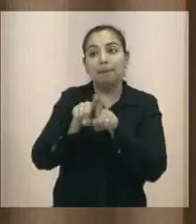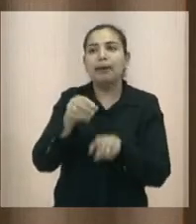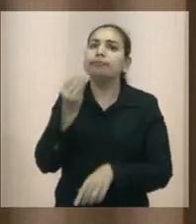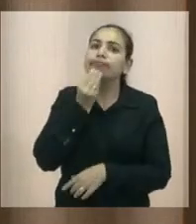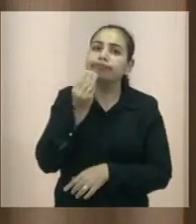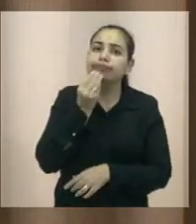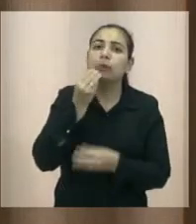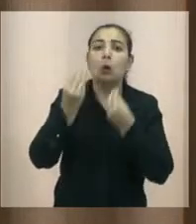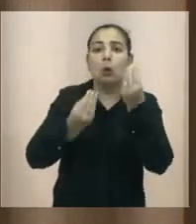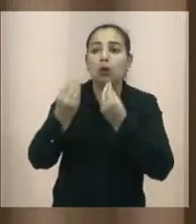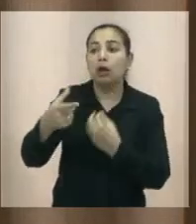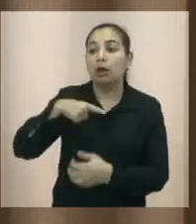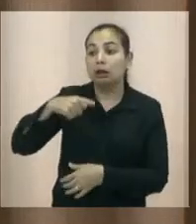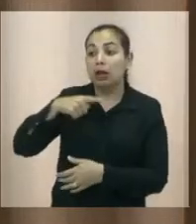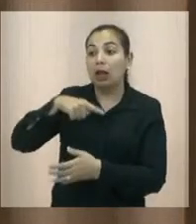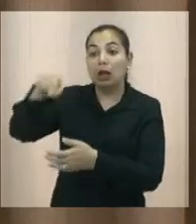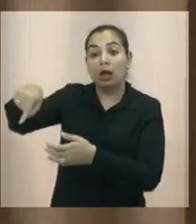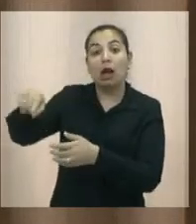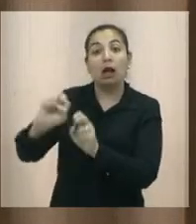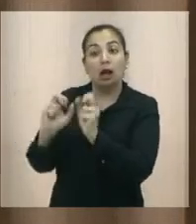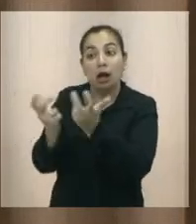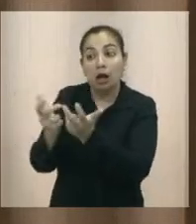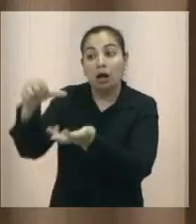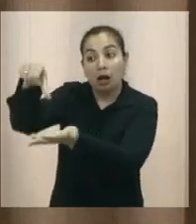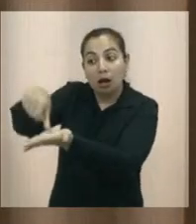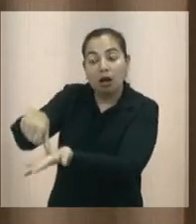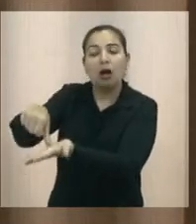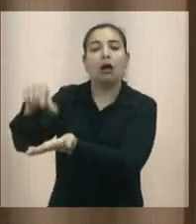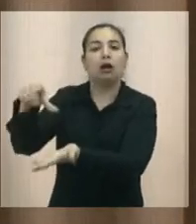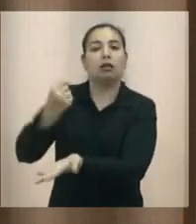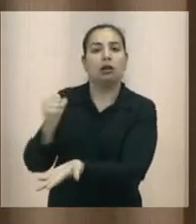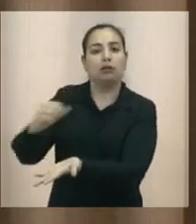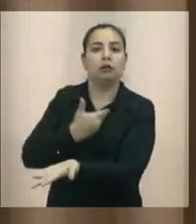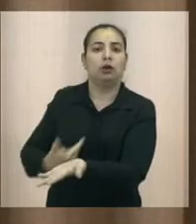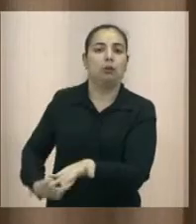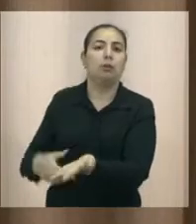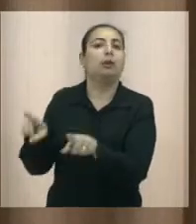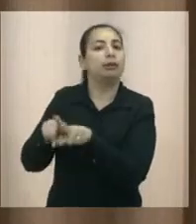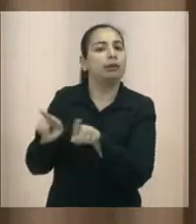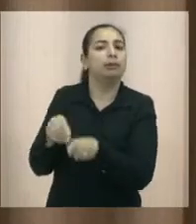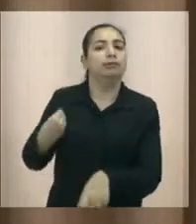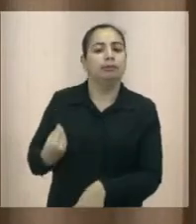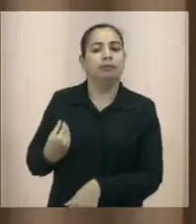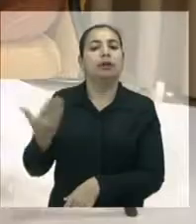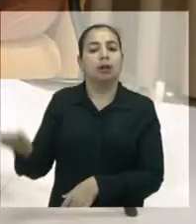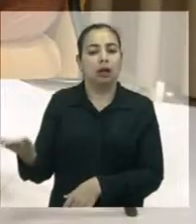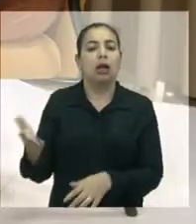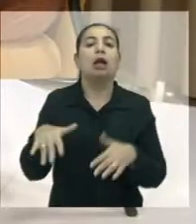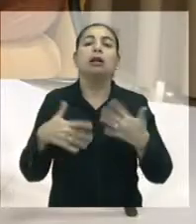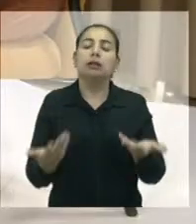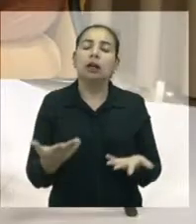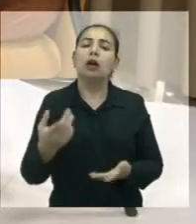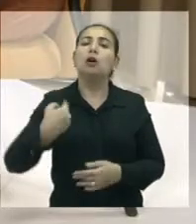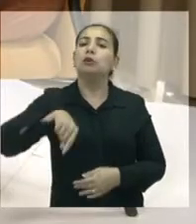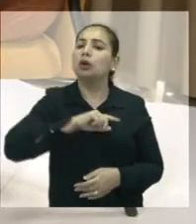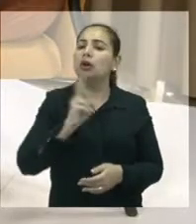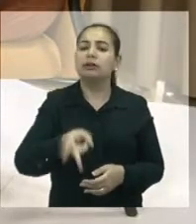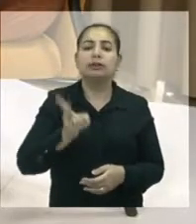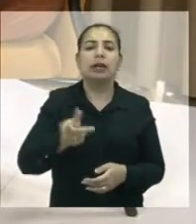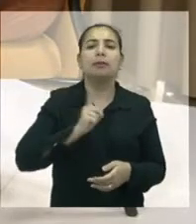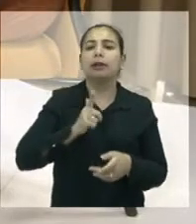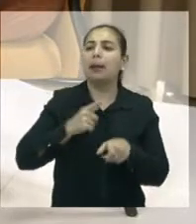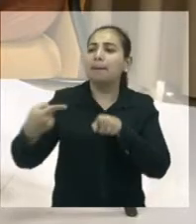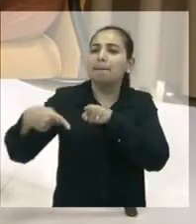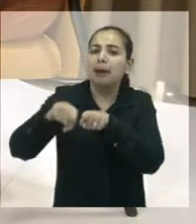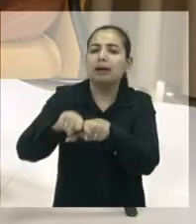para atender diretamente essas questões, esses encaminhamentos. Né? Então, a Larissa sabe da parceria que a gente sempre teve, né? Dos escritórios,